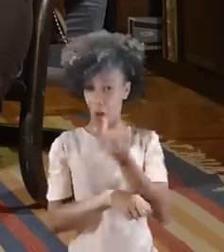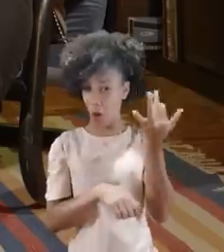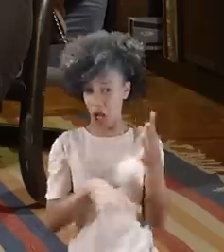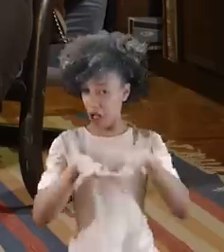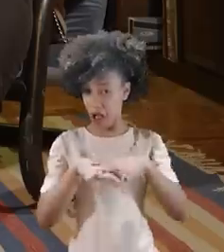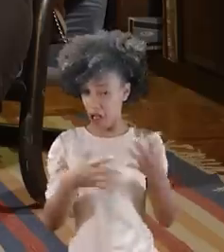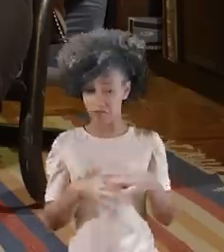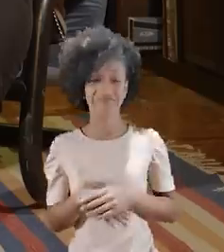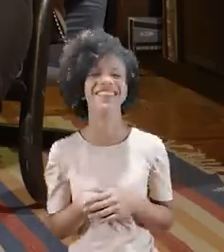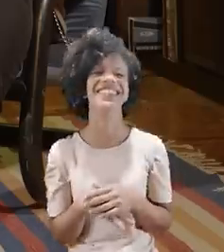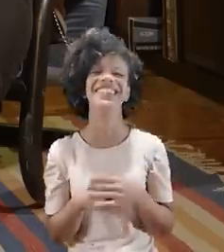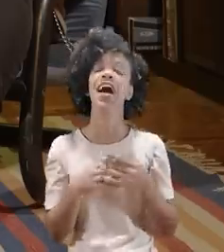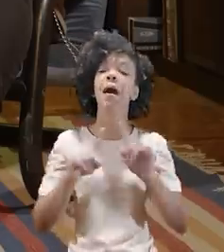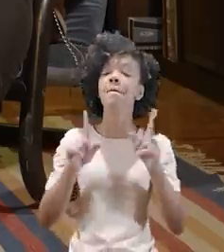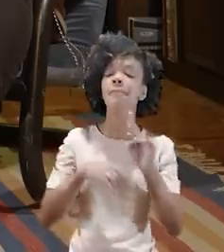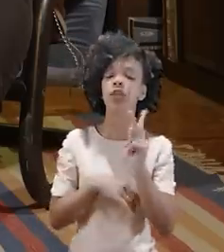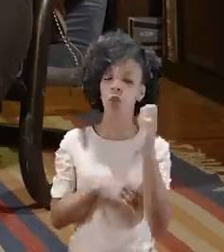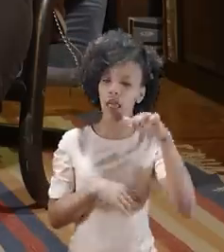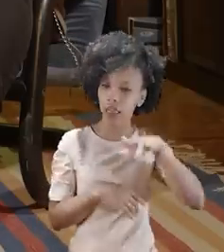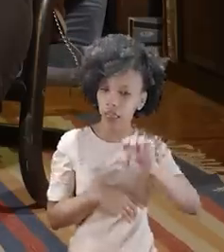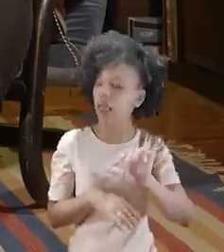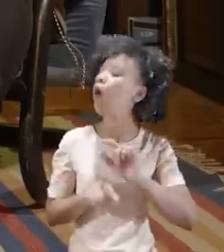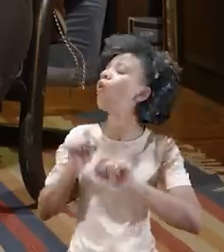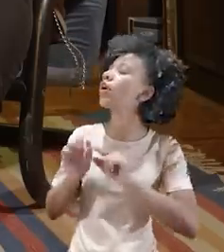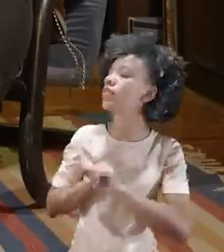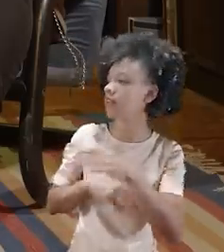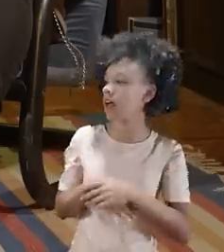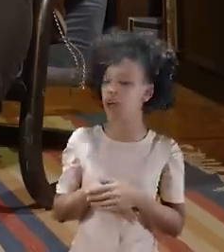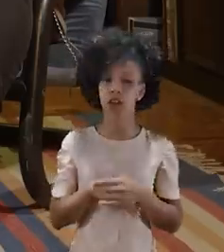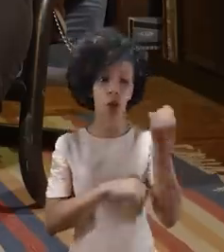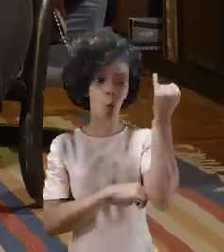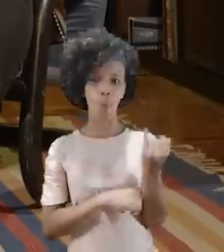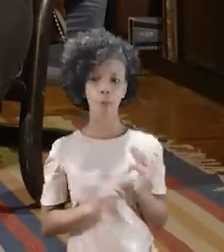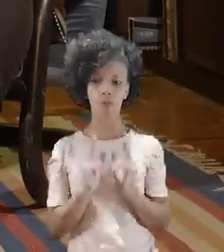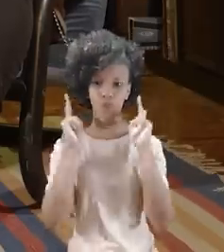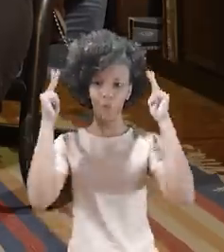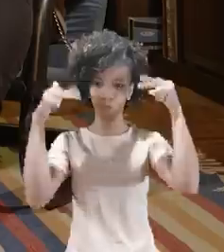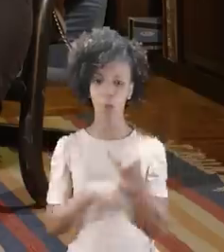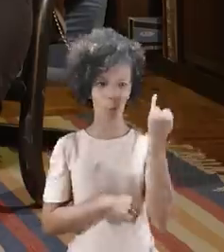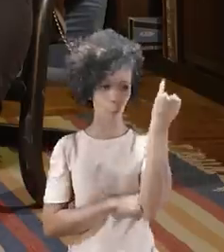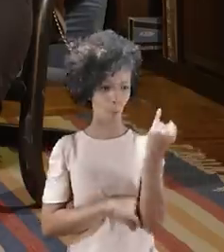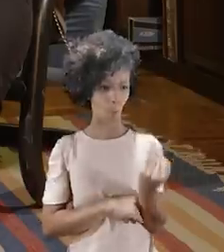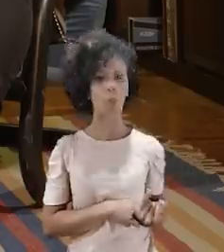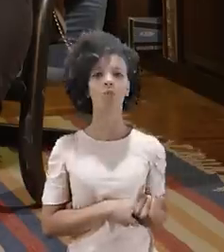do nada não mas é acontece quando eu vou no Henrique lá cortar o cabelo Geralmente eu falo para você emagrecer 3kg